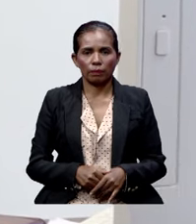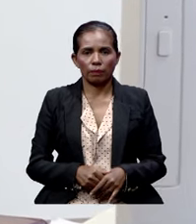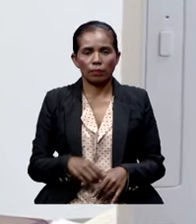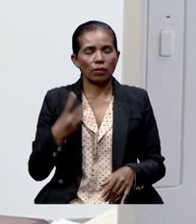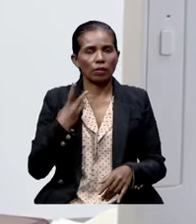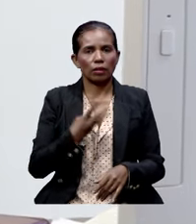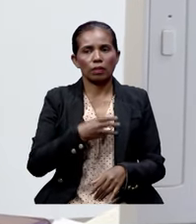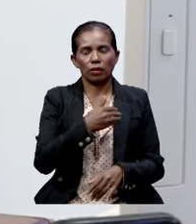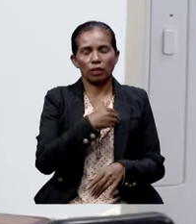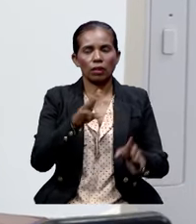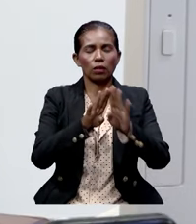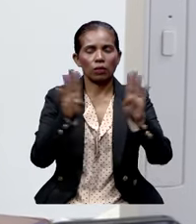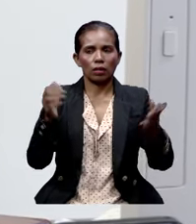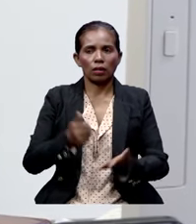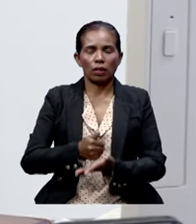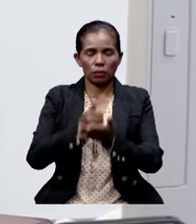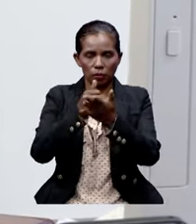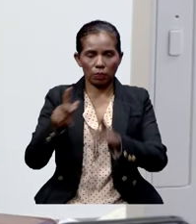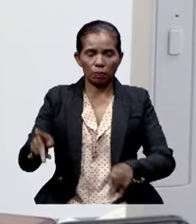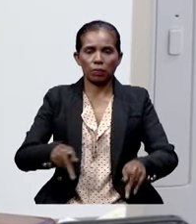sidak loke atendimento ba publik